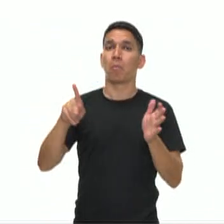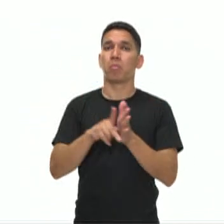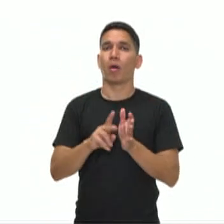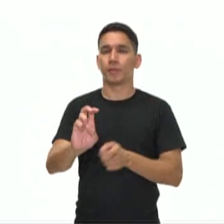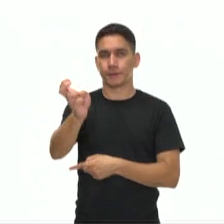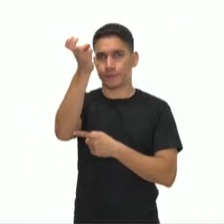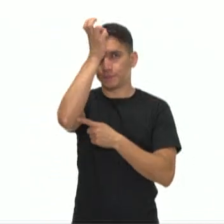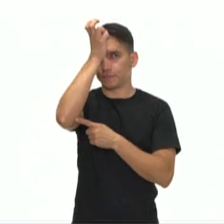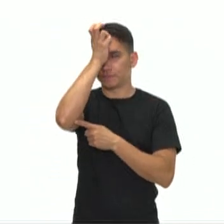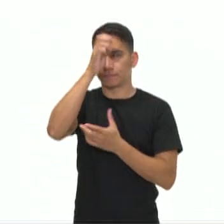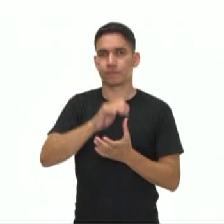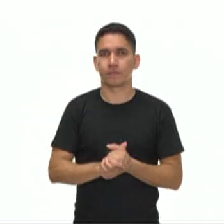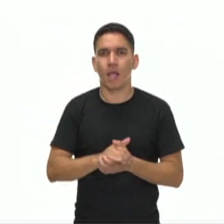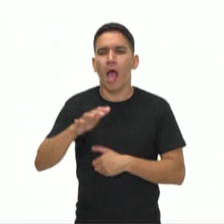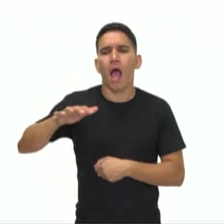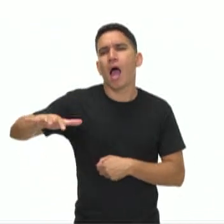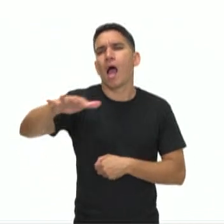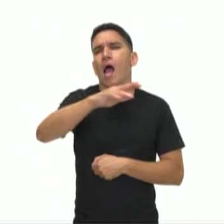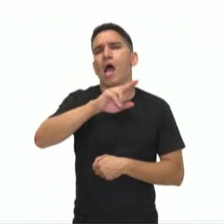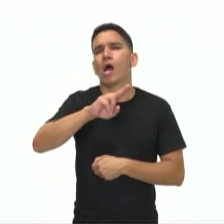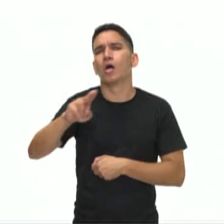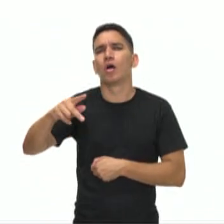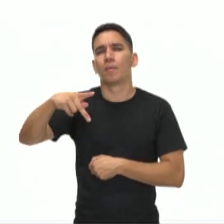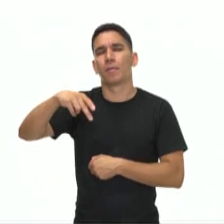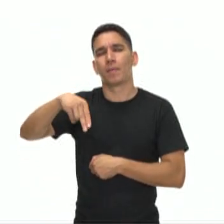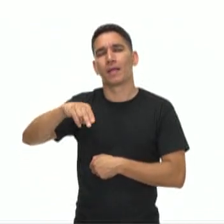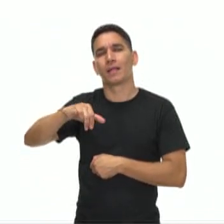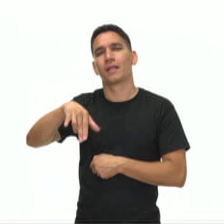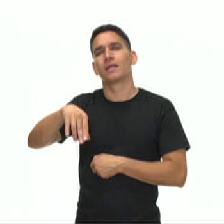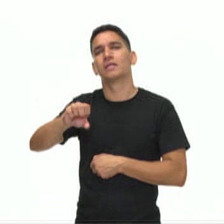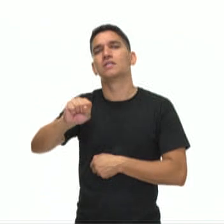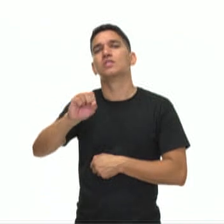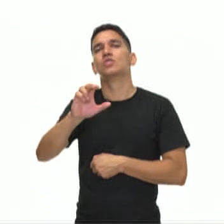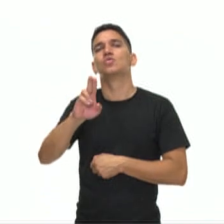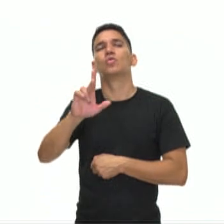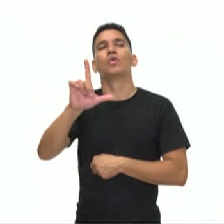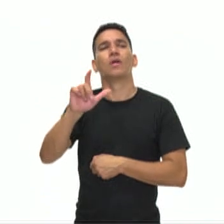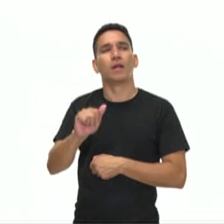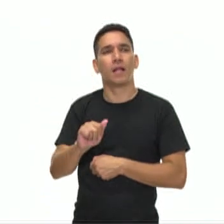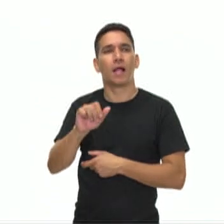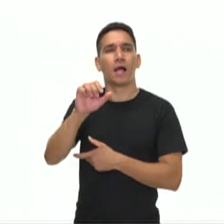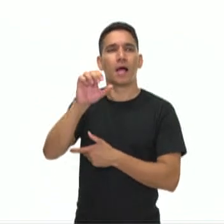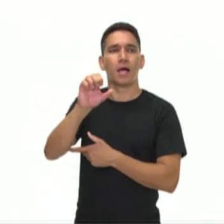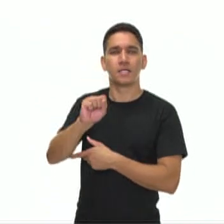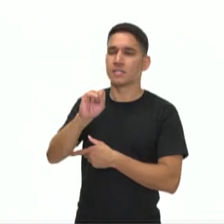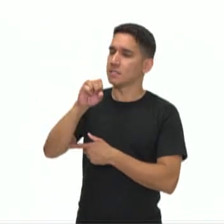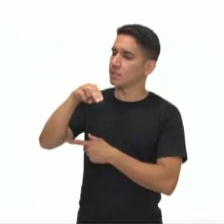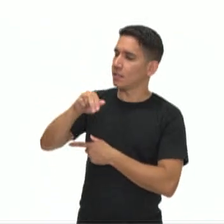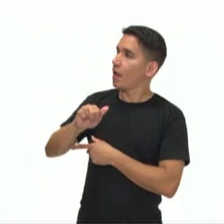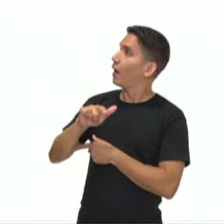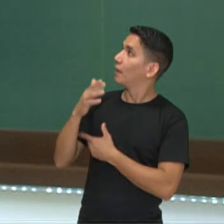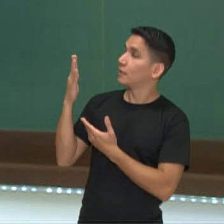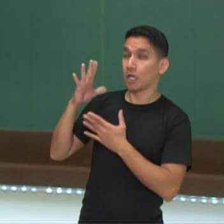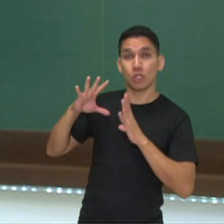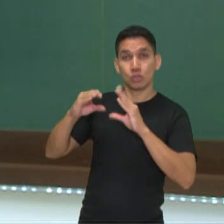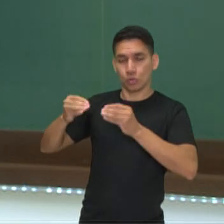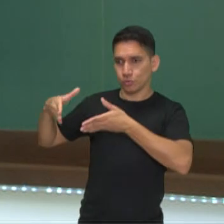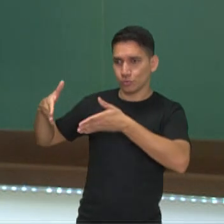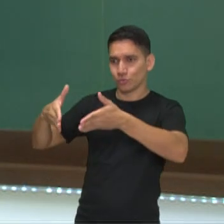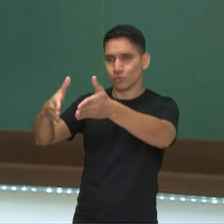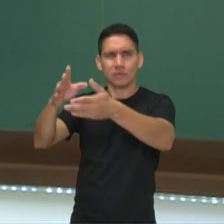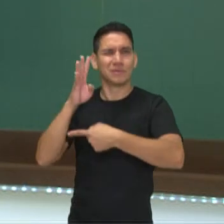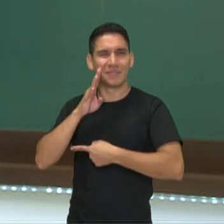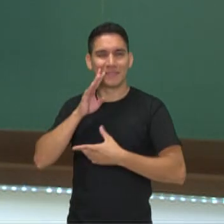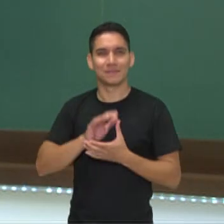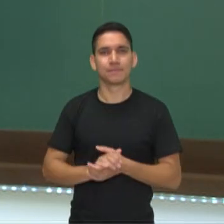Egito, em uma região chamada de Península do Sinai. Olha aqui toda a extensão, que legal, né? Escreva